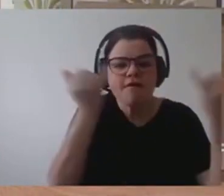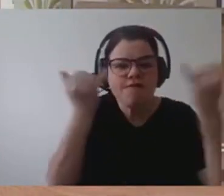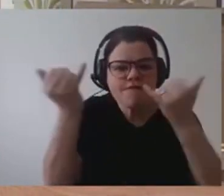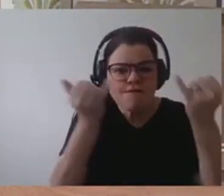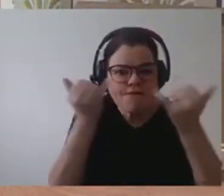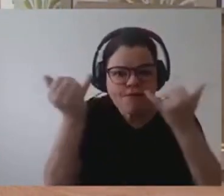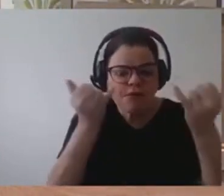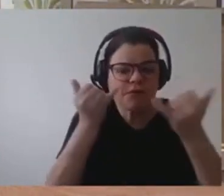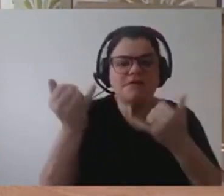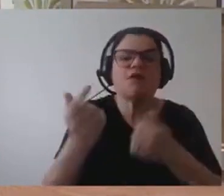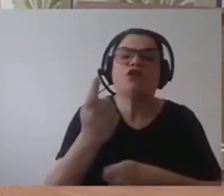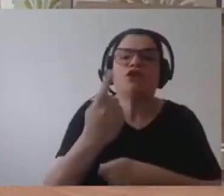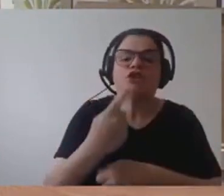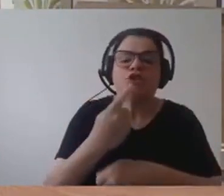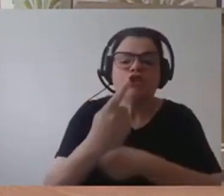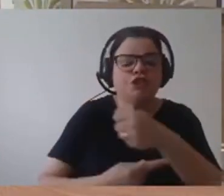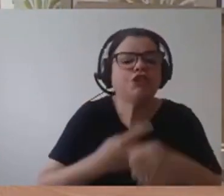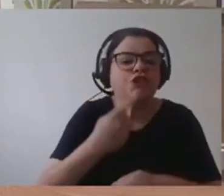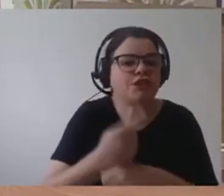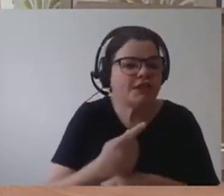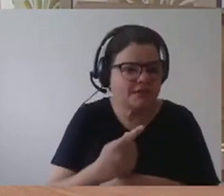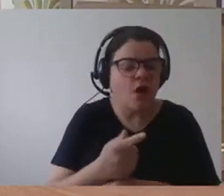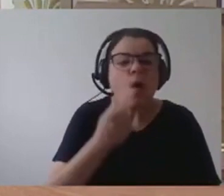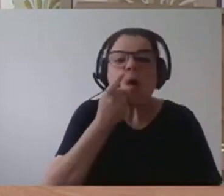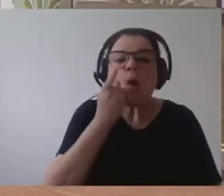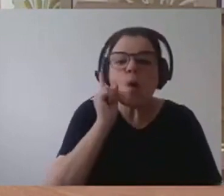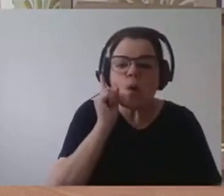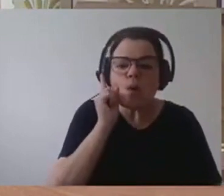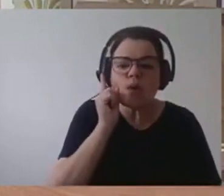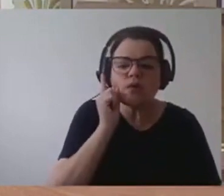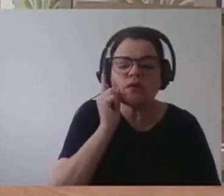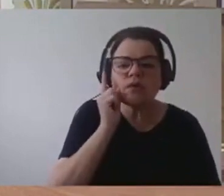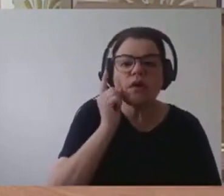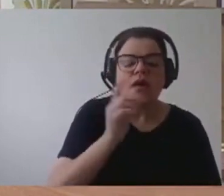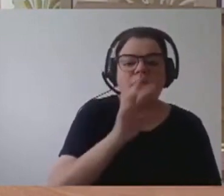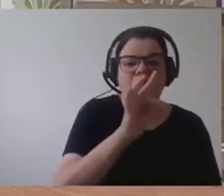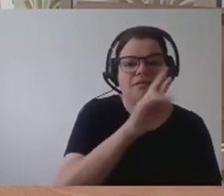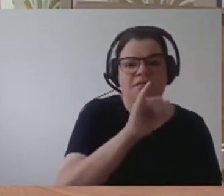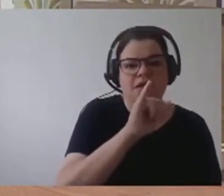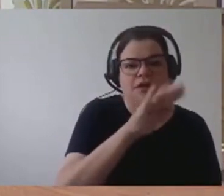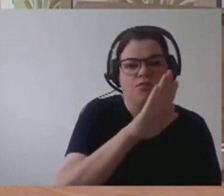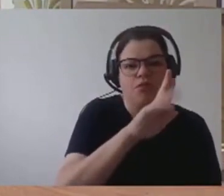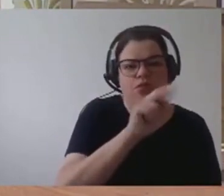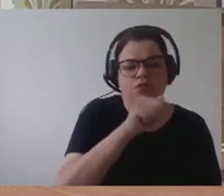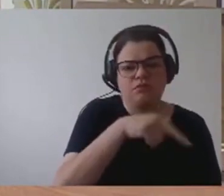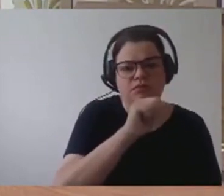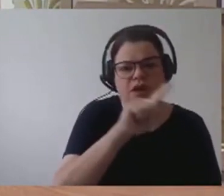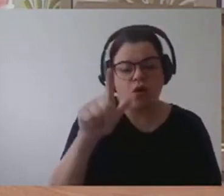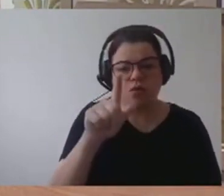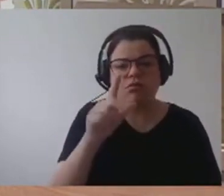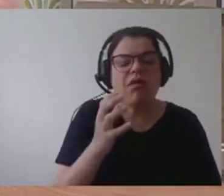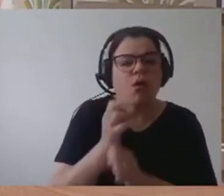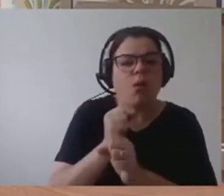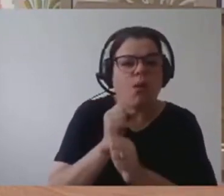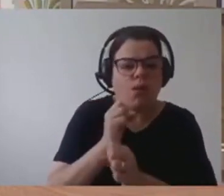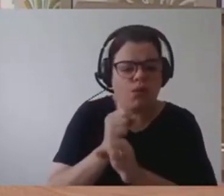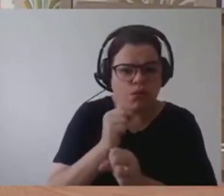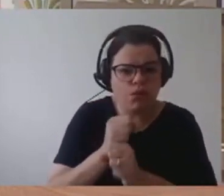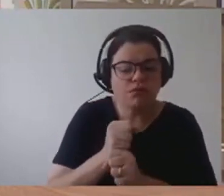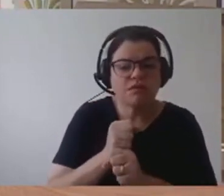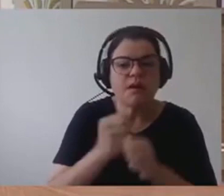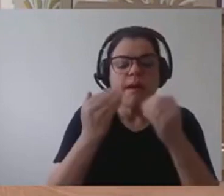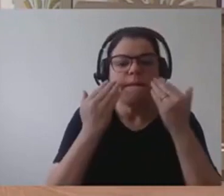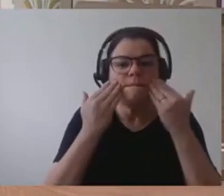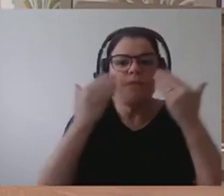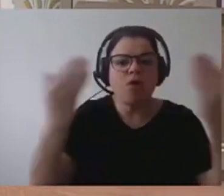gestão desta casa ontem o Tribunal de Contas do Estado do Paraná divulgou o ranking de Transparência de mais de